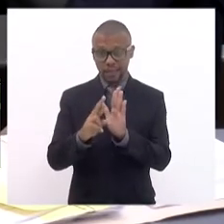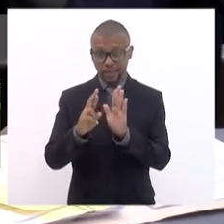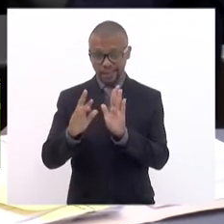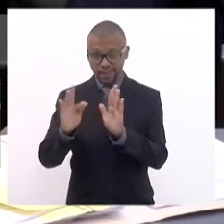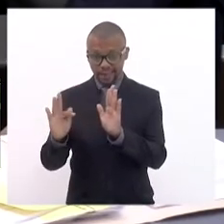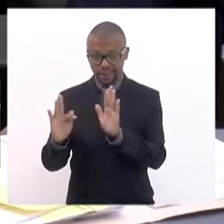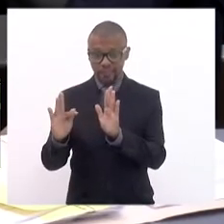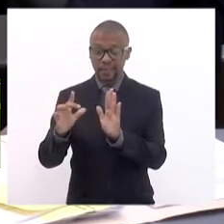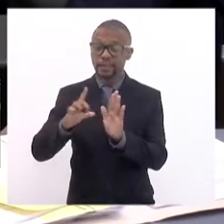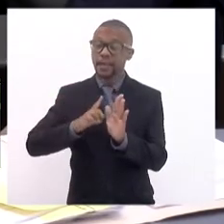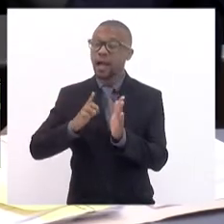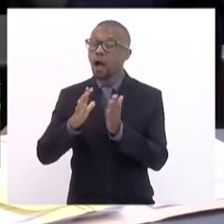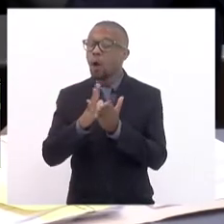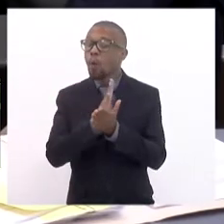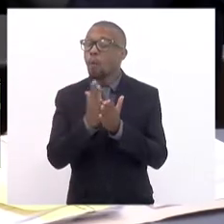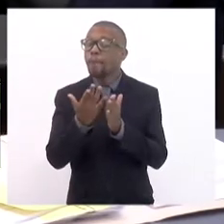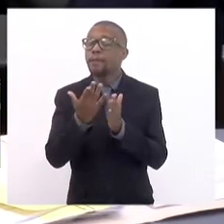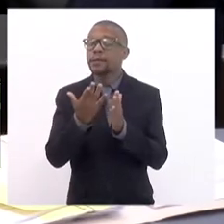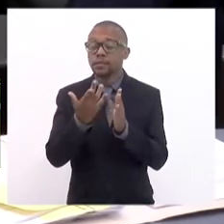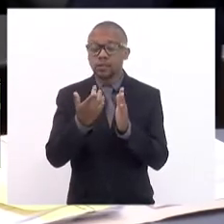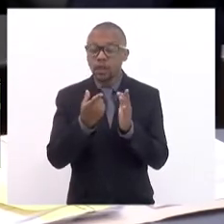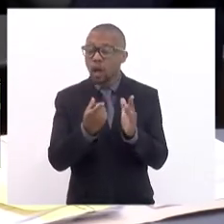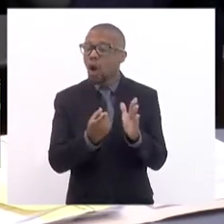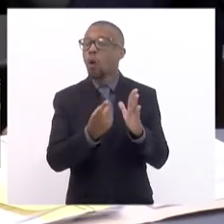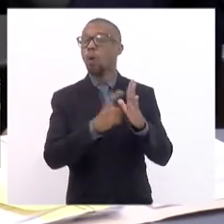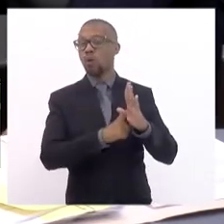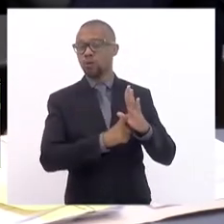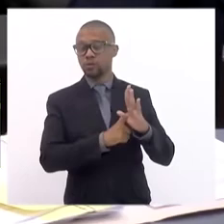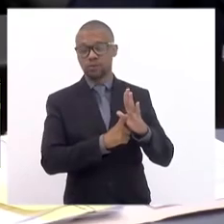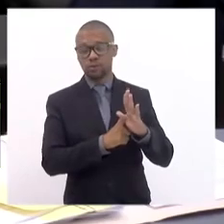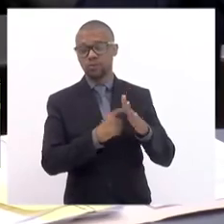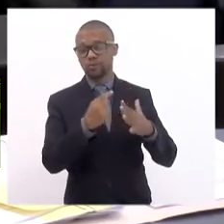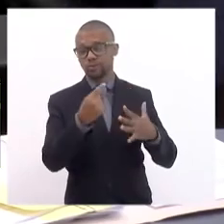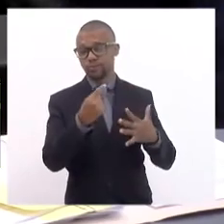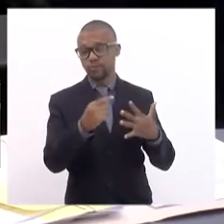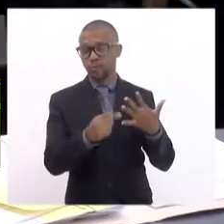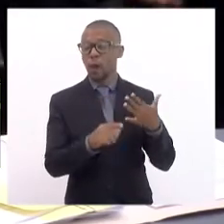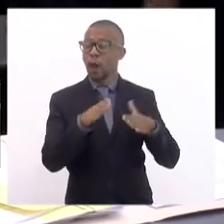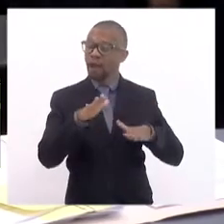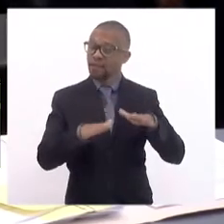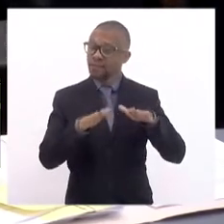determinadas condicionantes, né, que às vezes impedem a